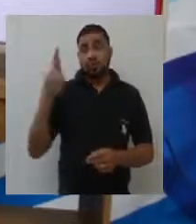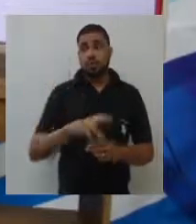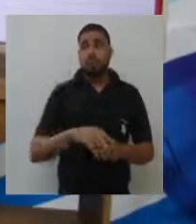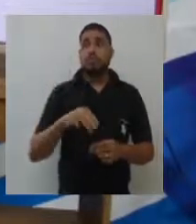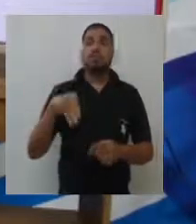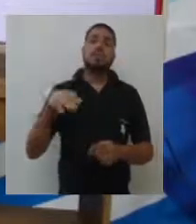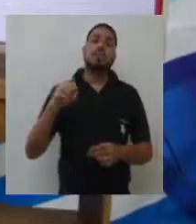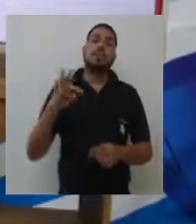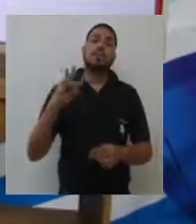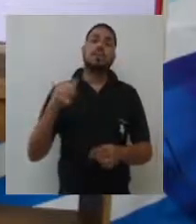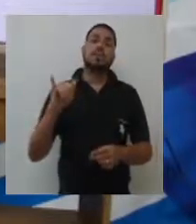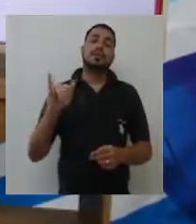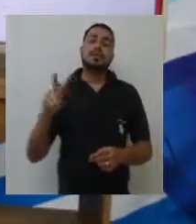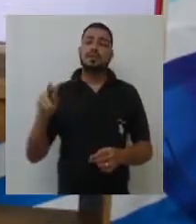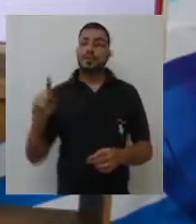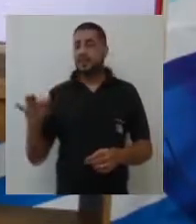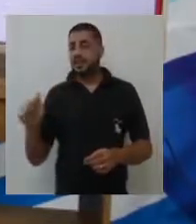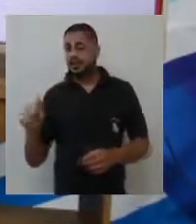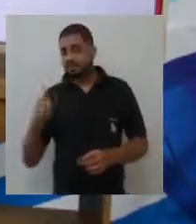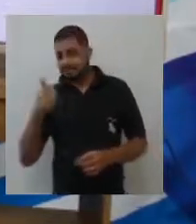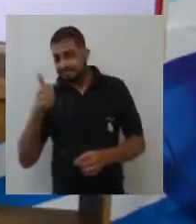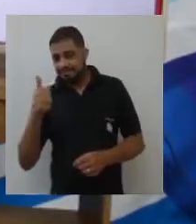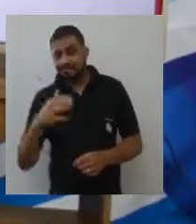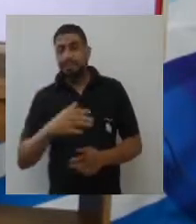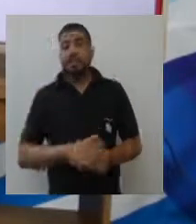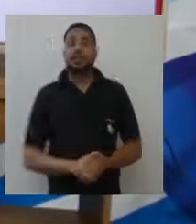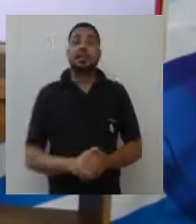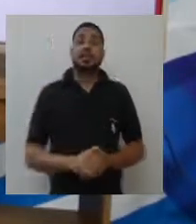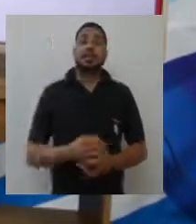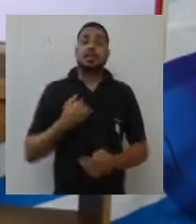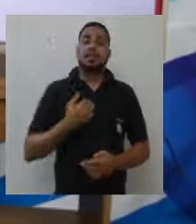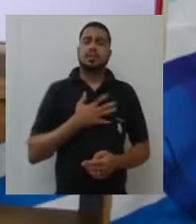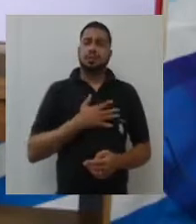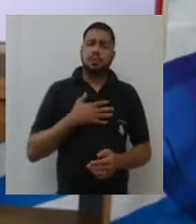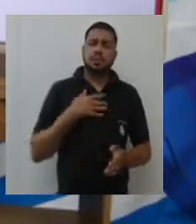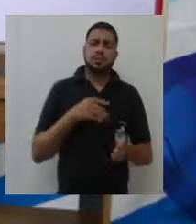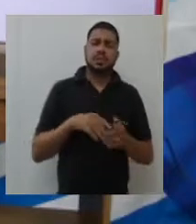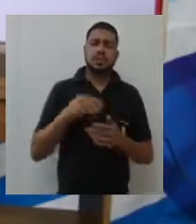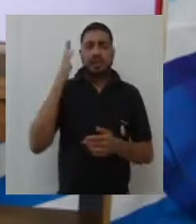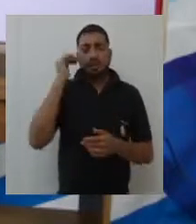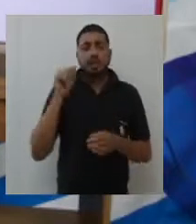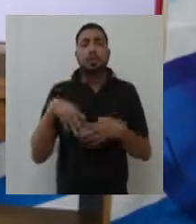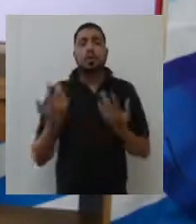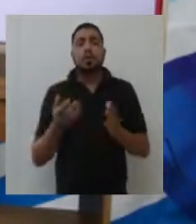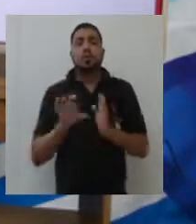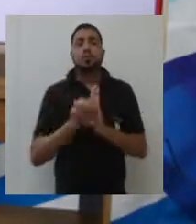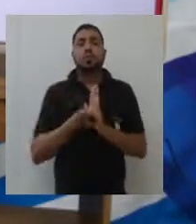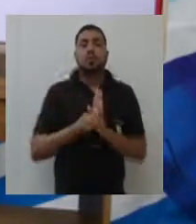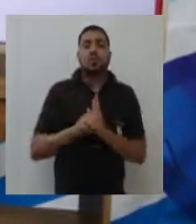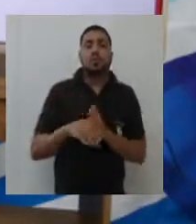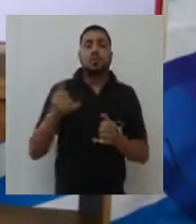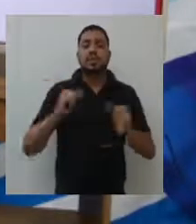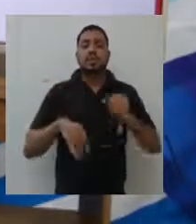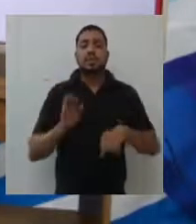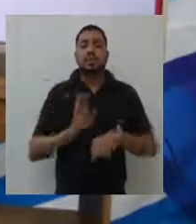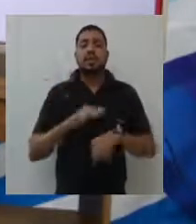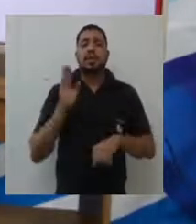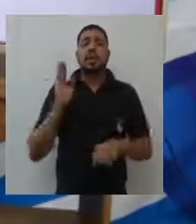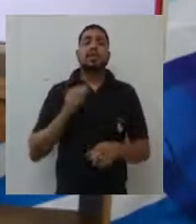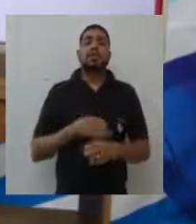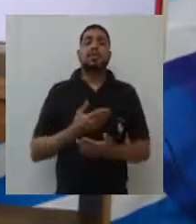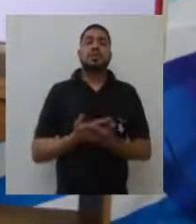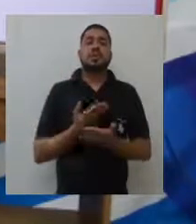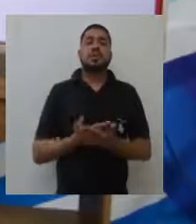Ótimo. Beijo em todos vocês, Cícero. Valeu aí, tá? Gostaria de saber qual o conteúdo de química que mais devemos estudar para o